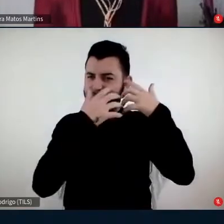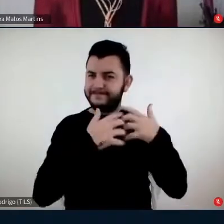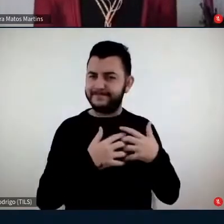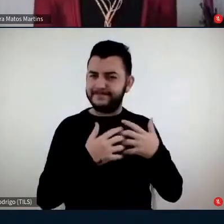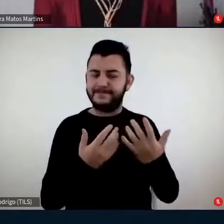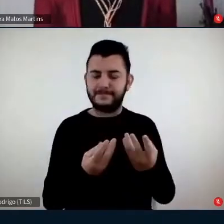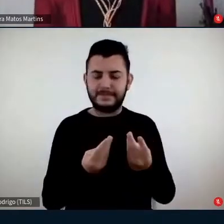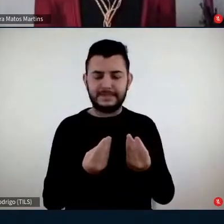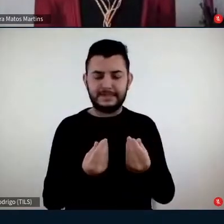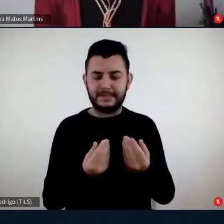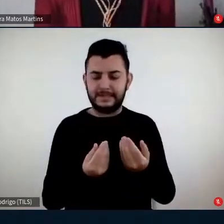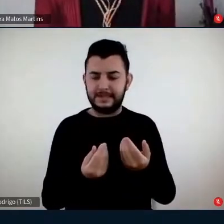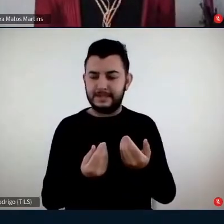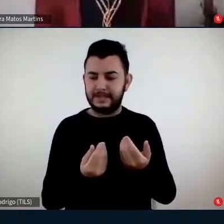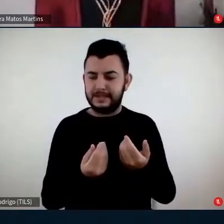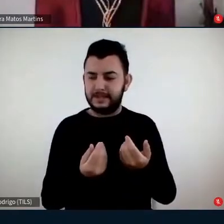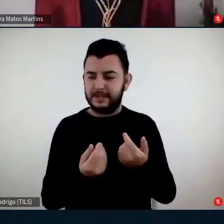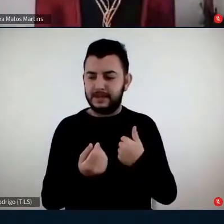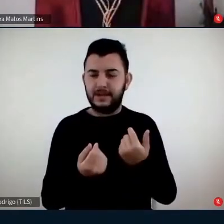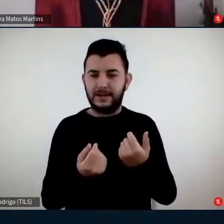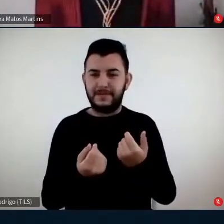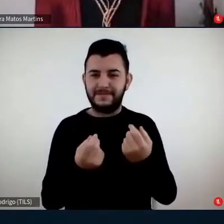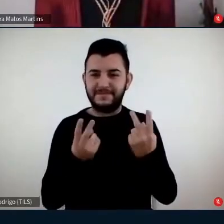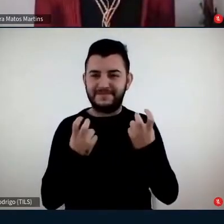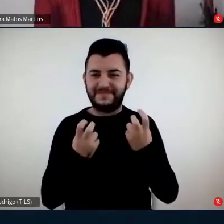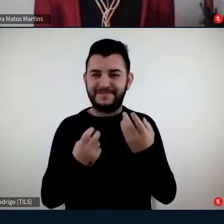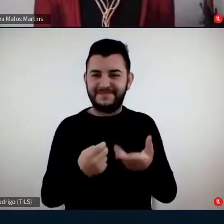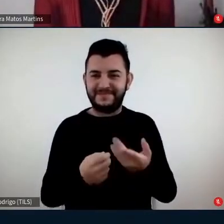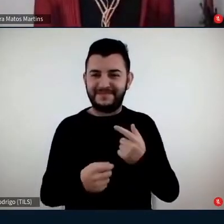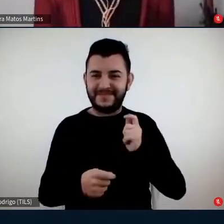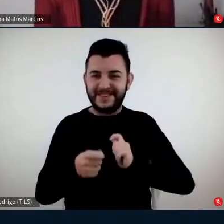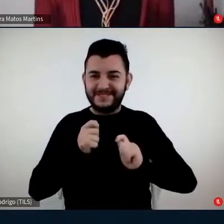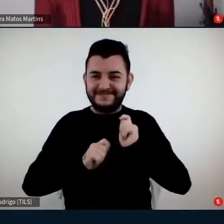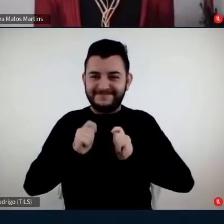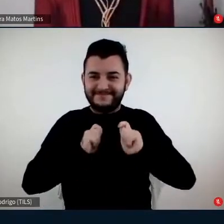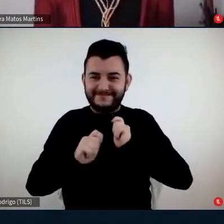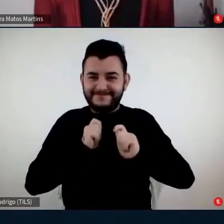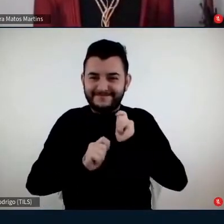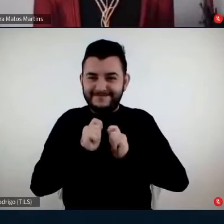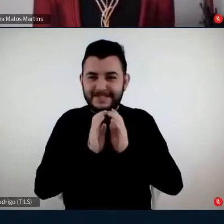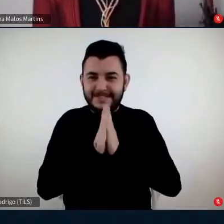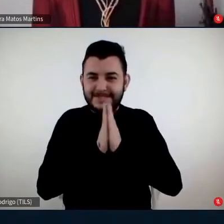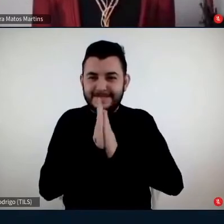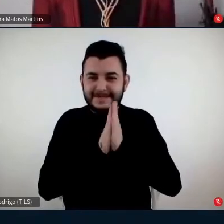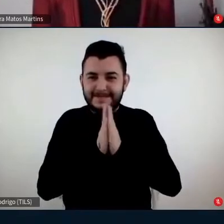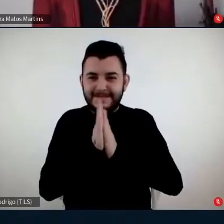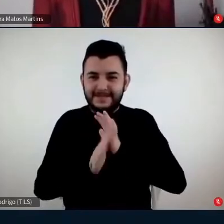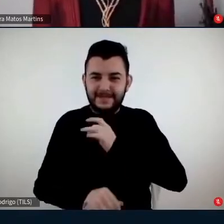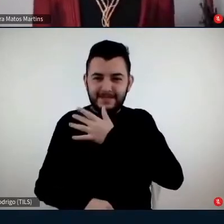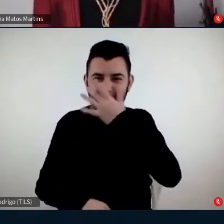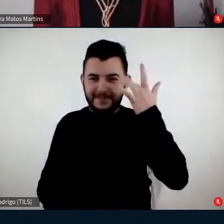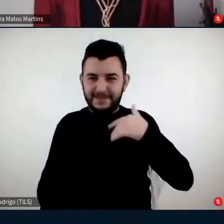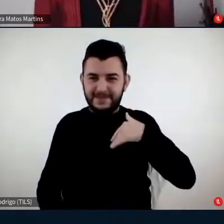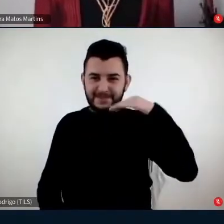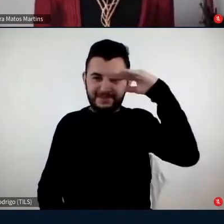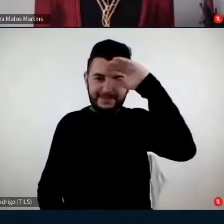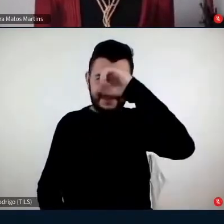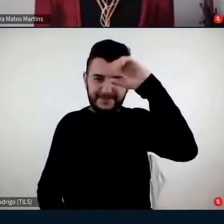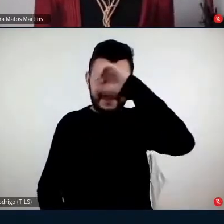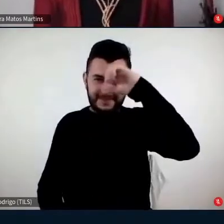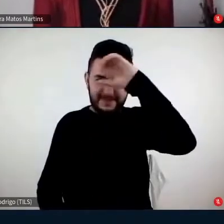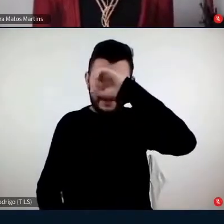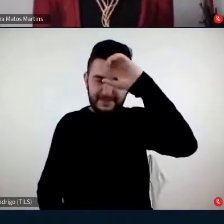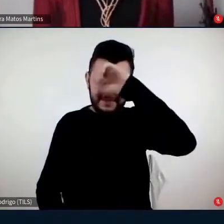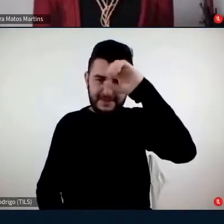Eu vejo claramente esse seu anseio inicial de alguém que está lá aprendendo língua de sinais, que